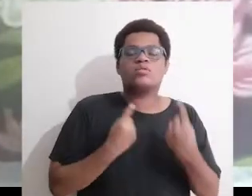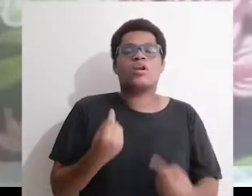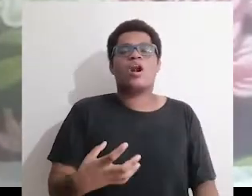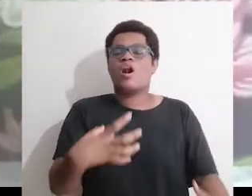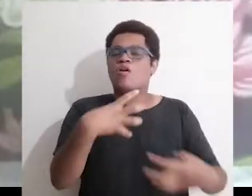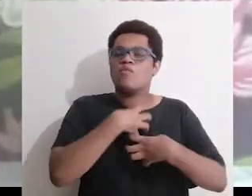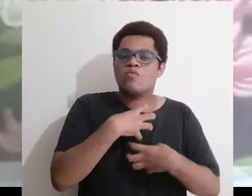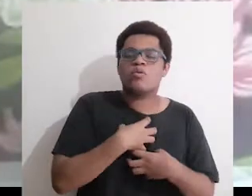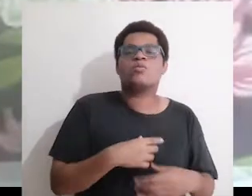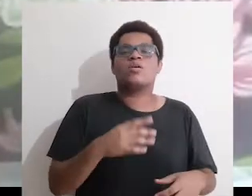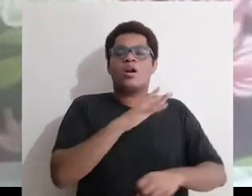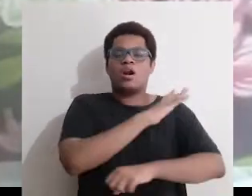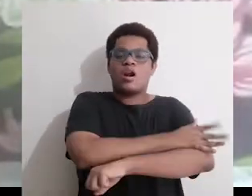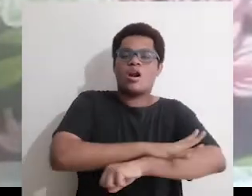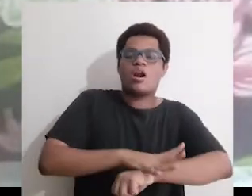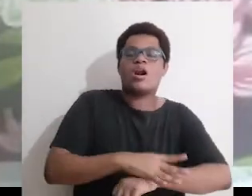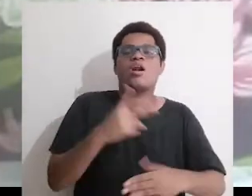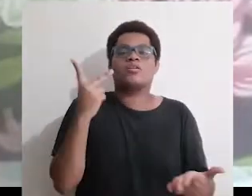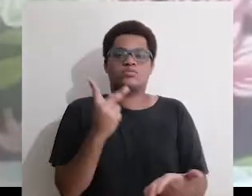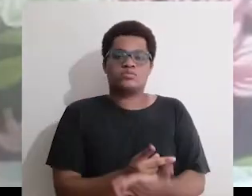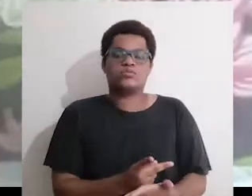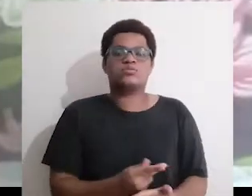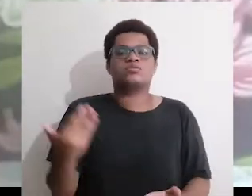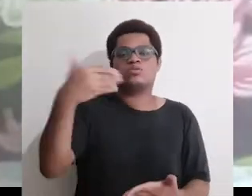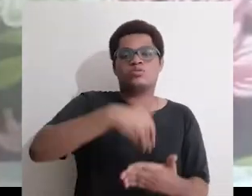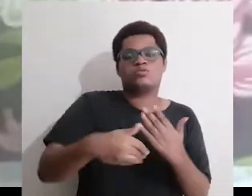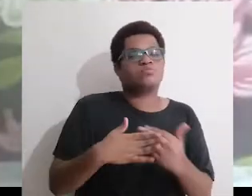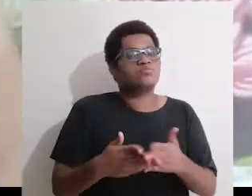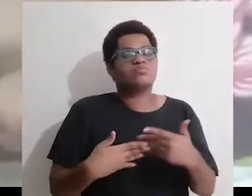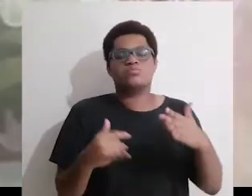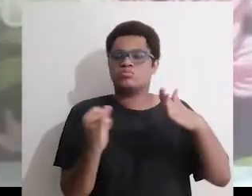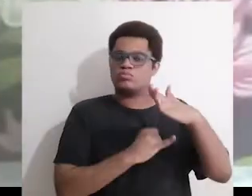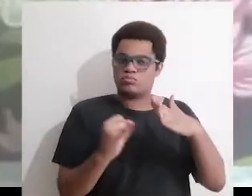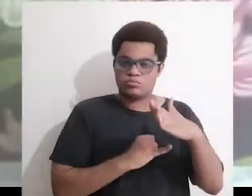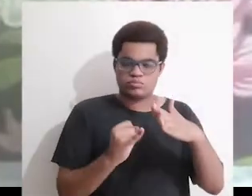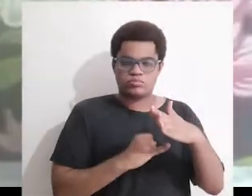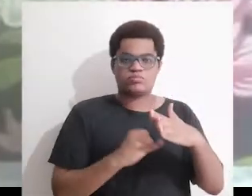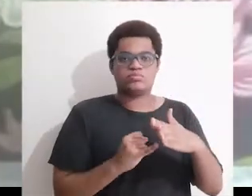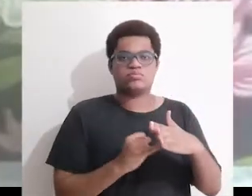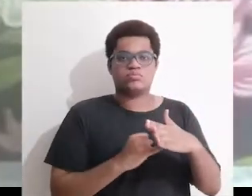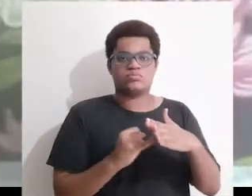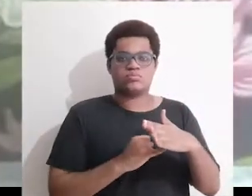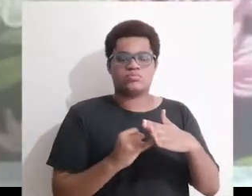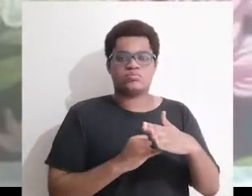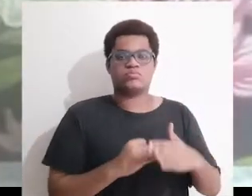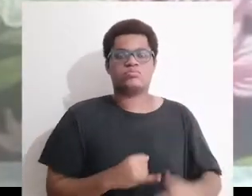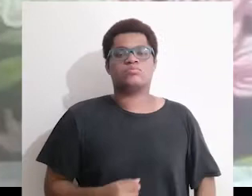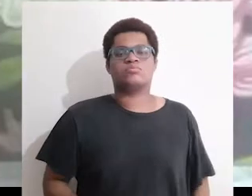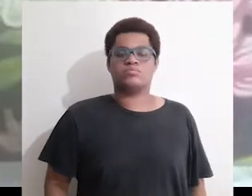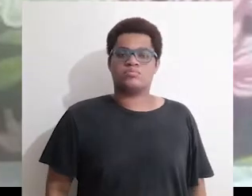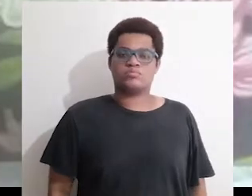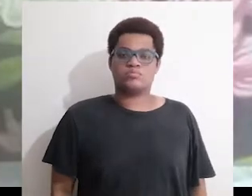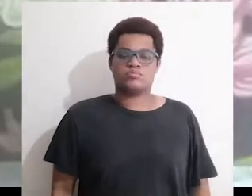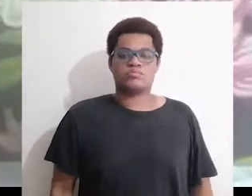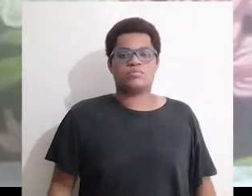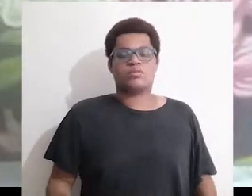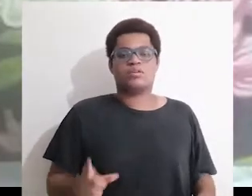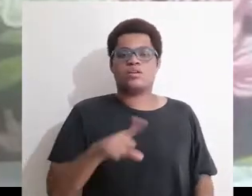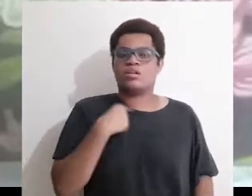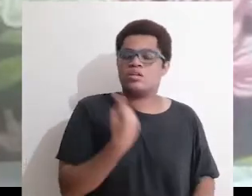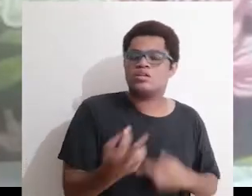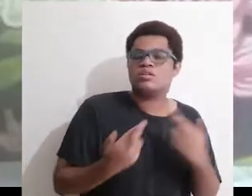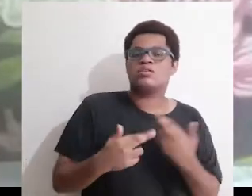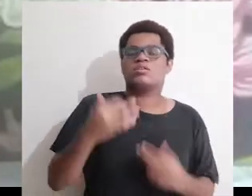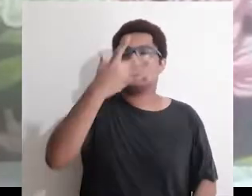o racismo acontece dentro de qualquer espaço institucional, nas relações pessoais. Então,